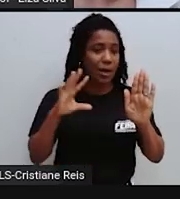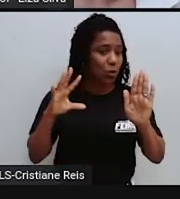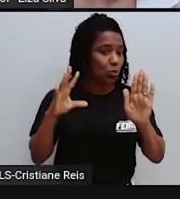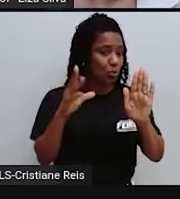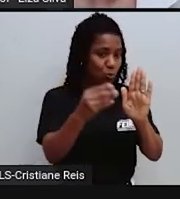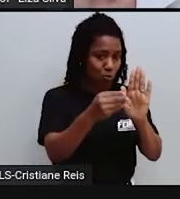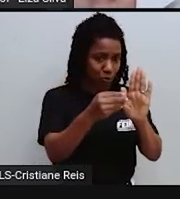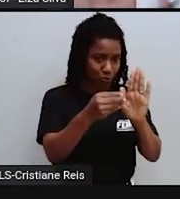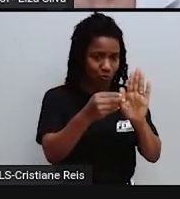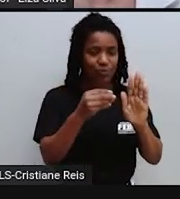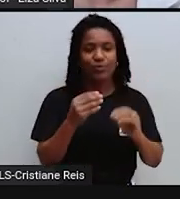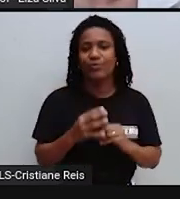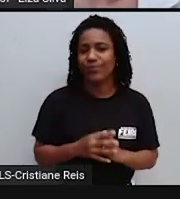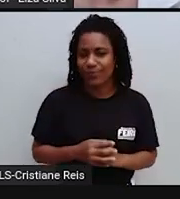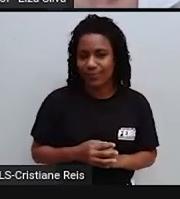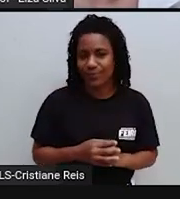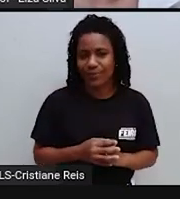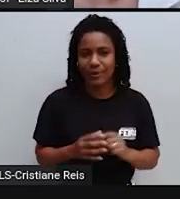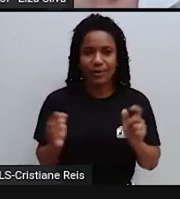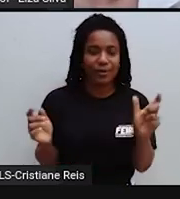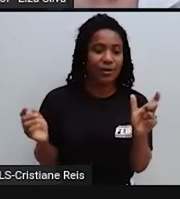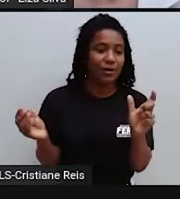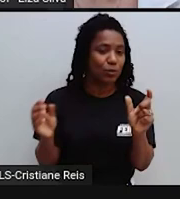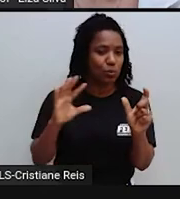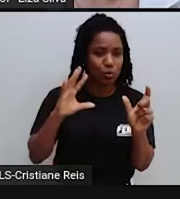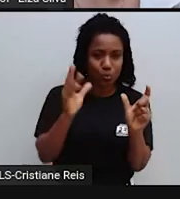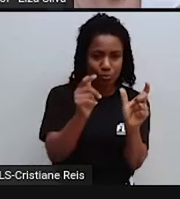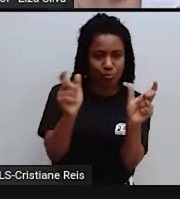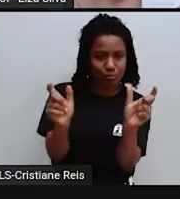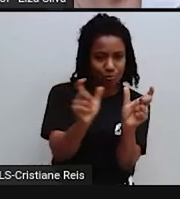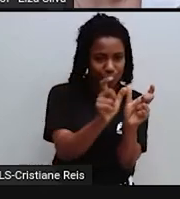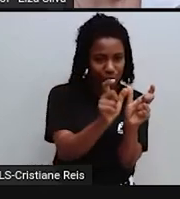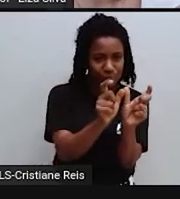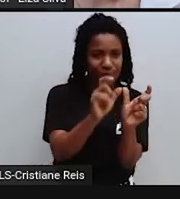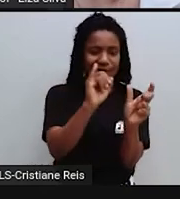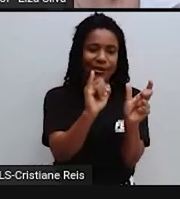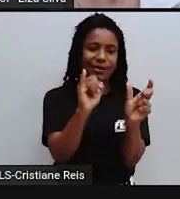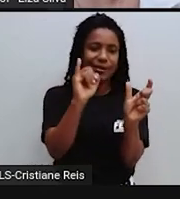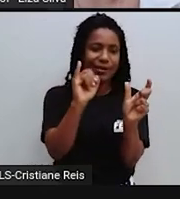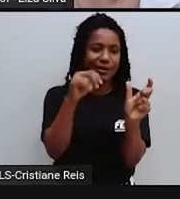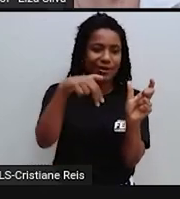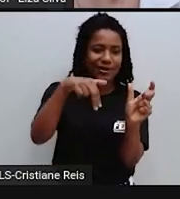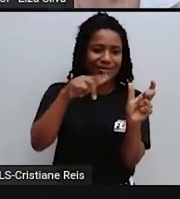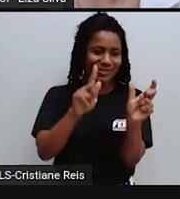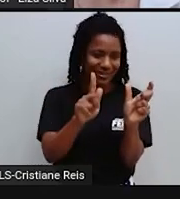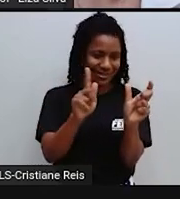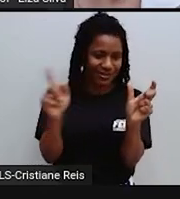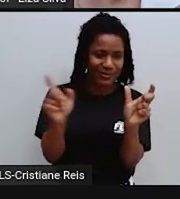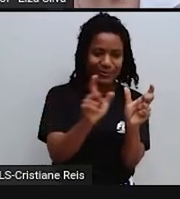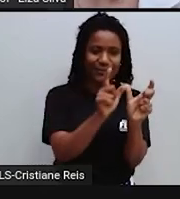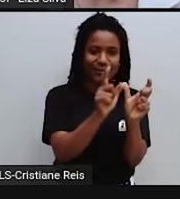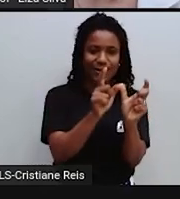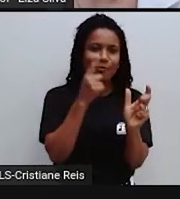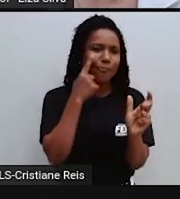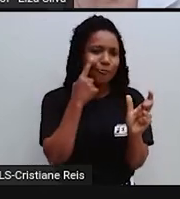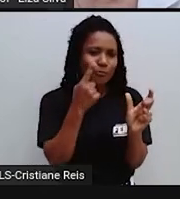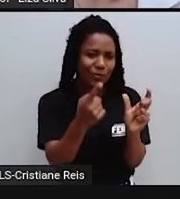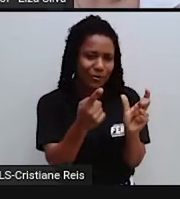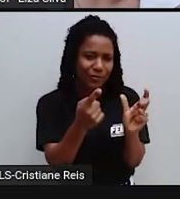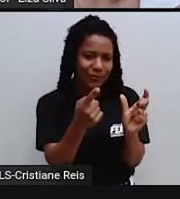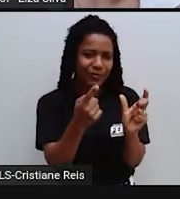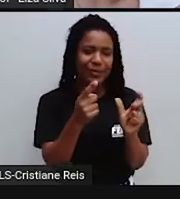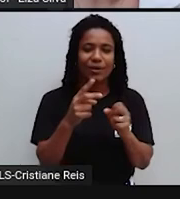gente faz? Acrescenta o ing no final do verbo. Então, observem aqui o verbo to learn, que